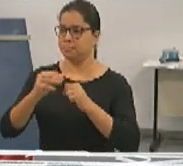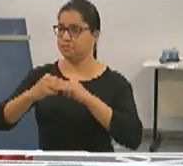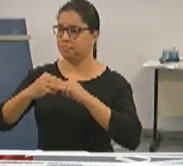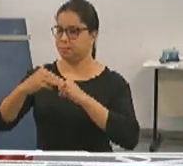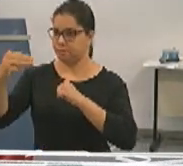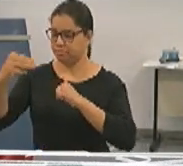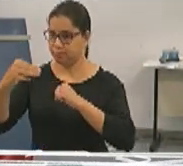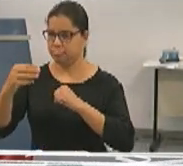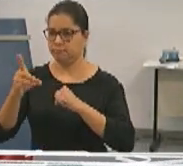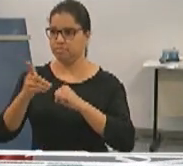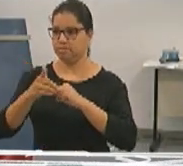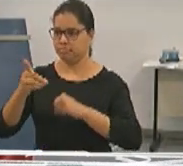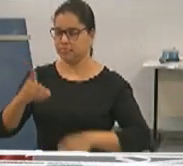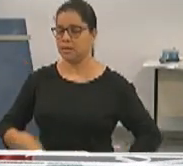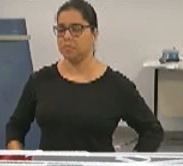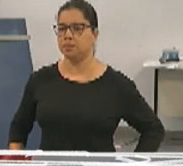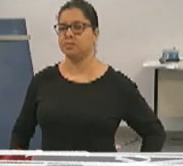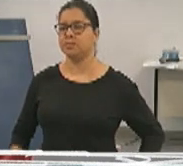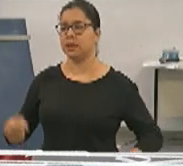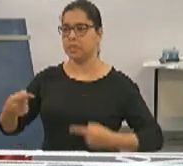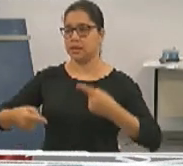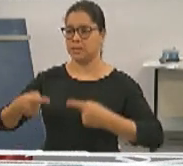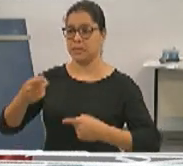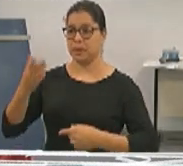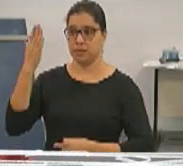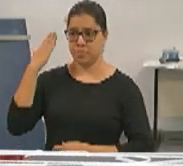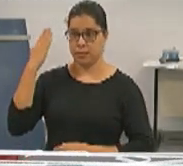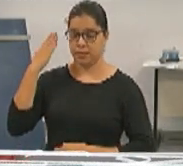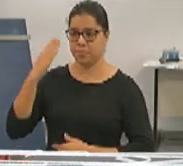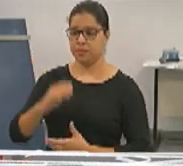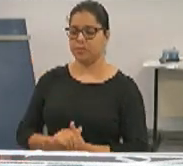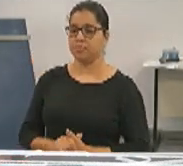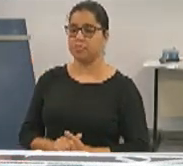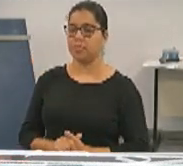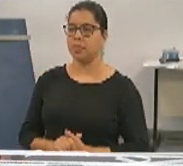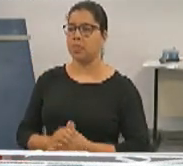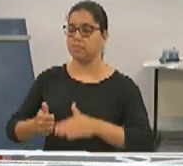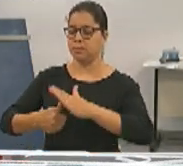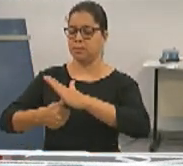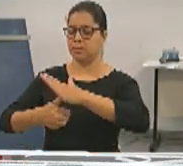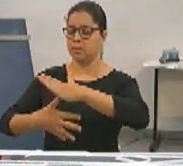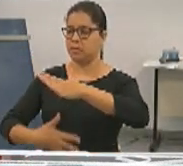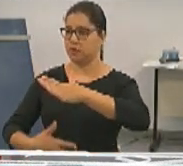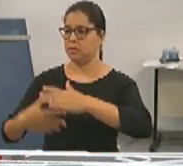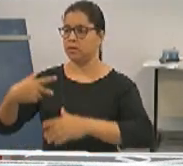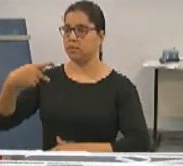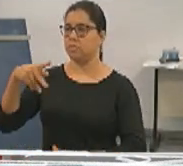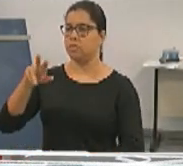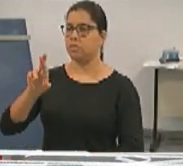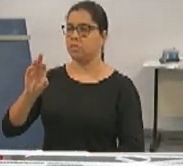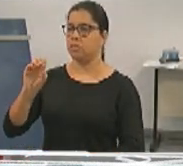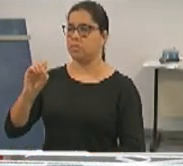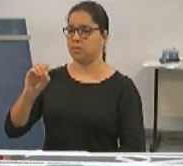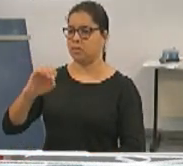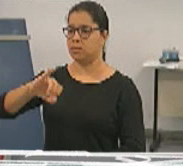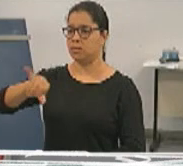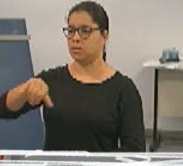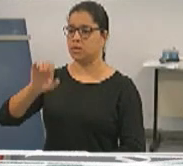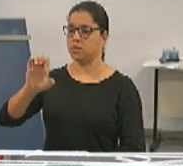doutorado. No debate passado, o pró-reitor da Progesp, ele afirmou